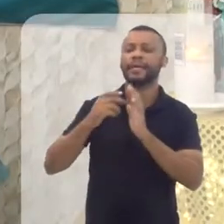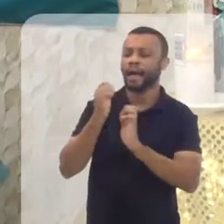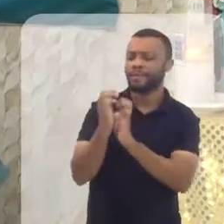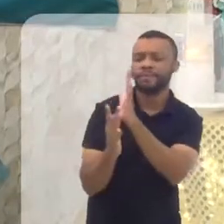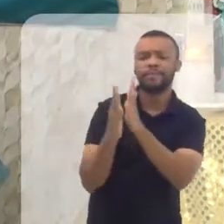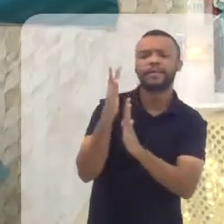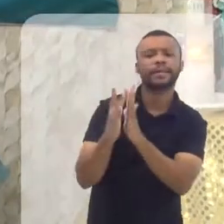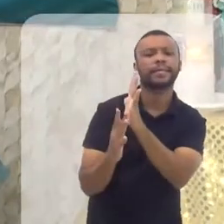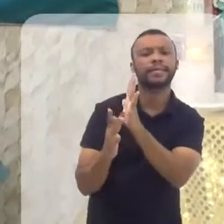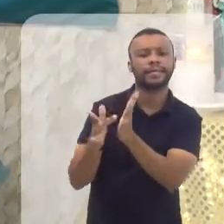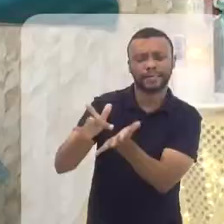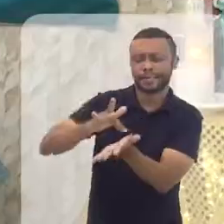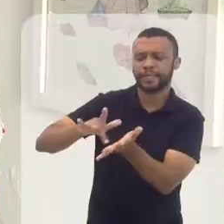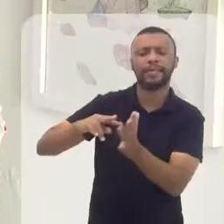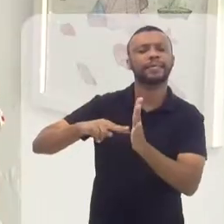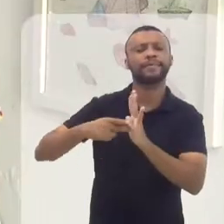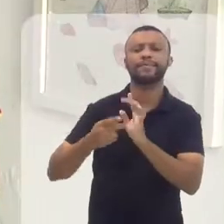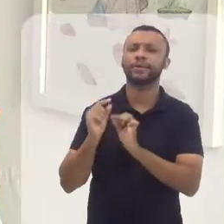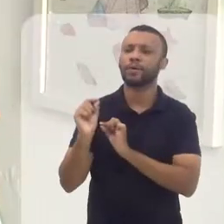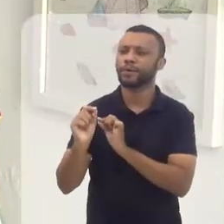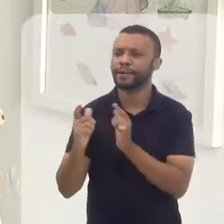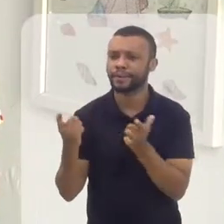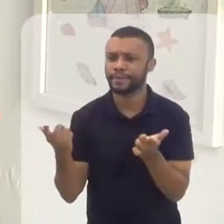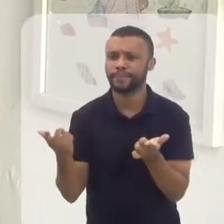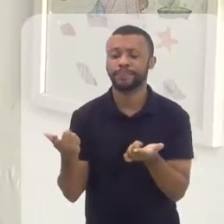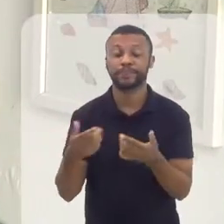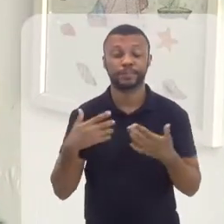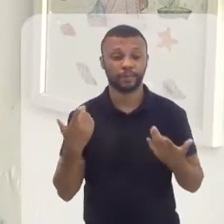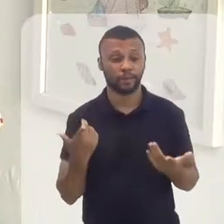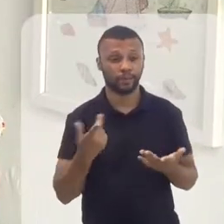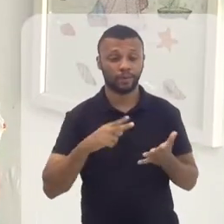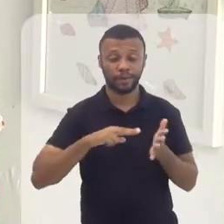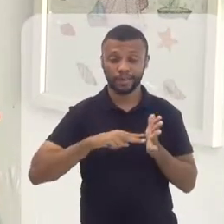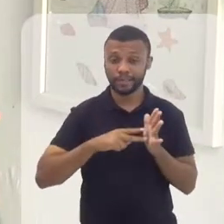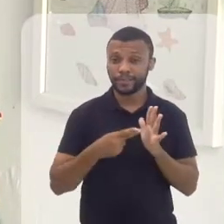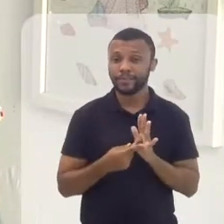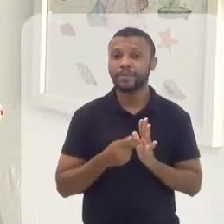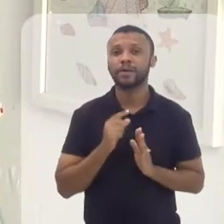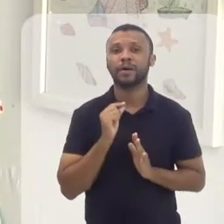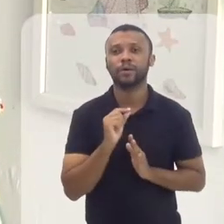que significa a fogueira cigana? A fogueira cigana, eu acho que